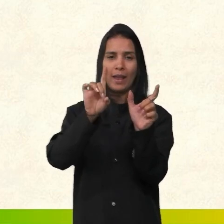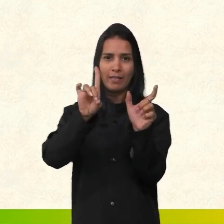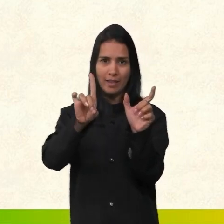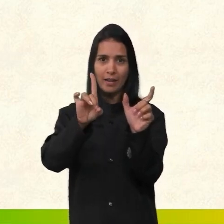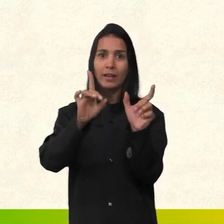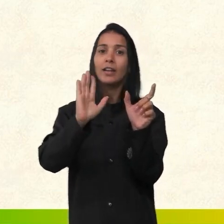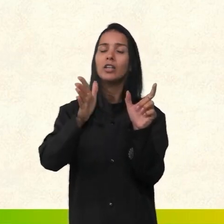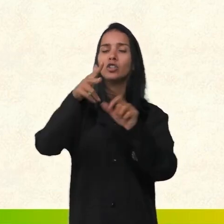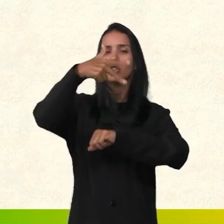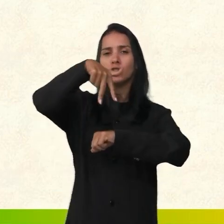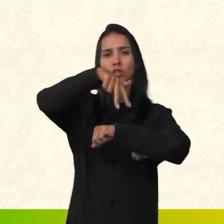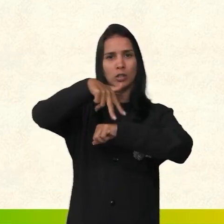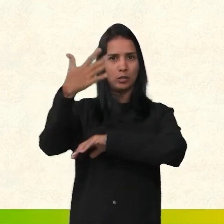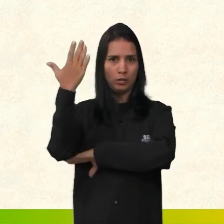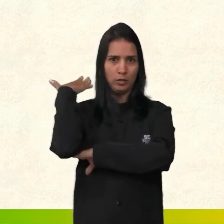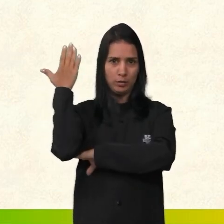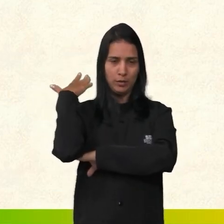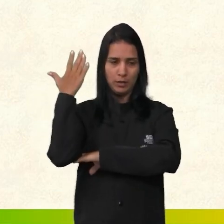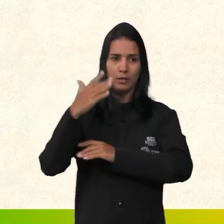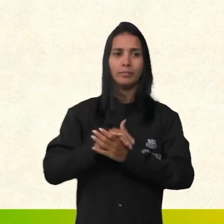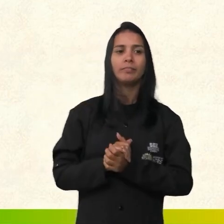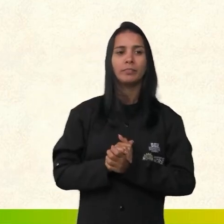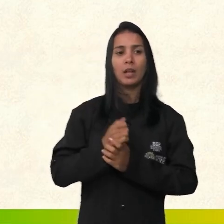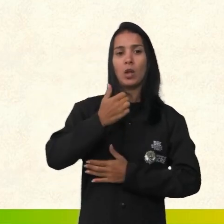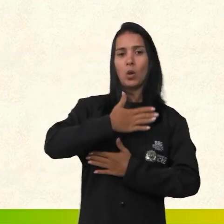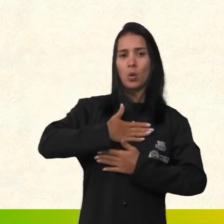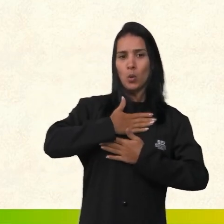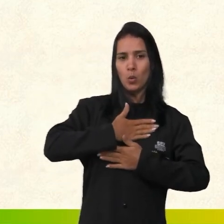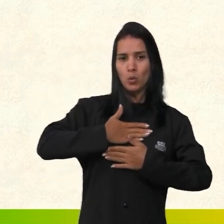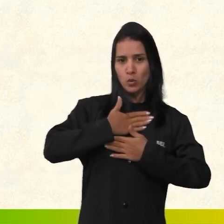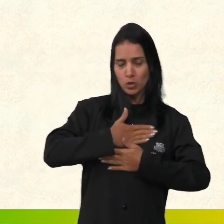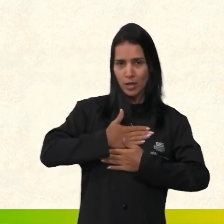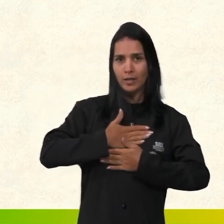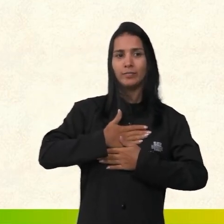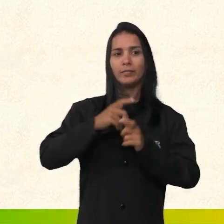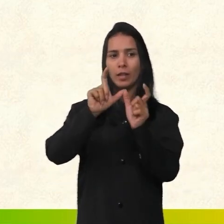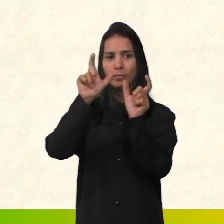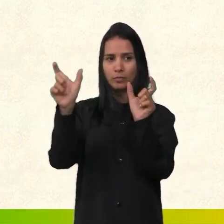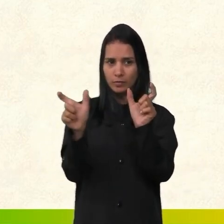Like, gostar, liked, gostou.